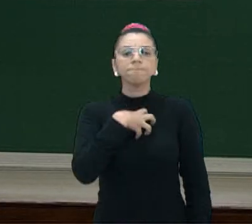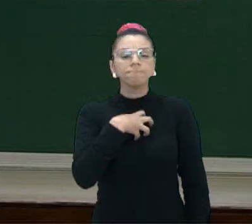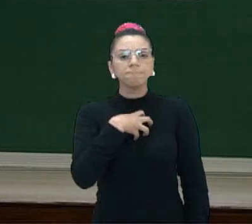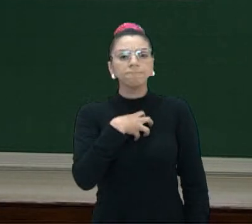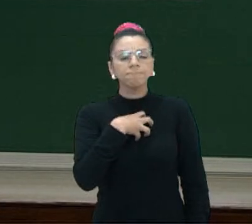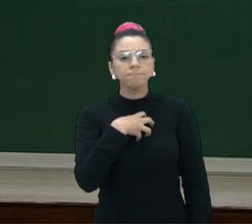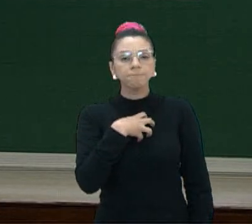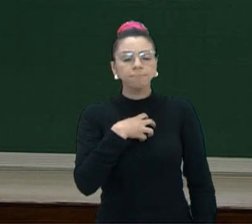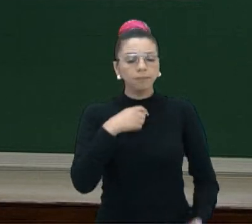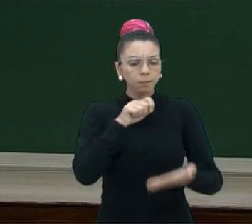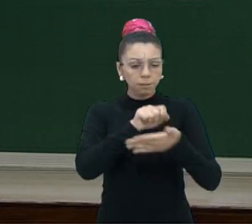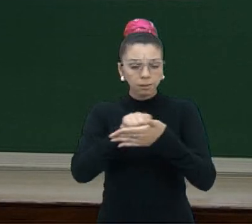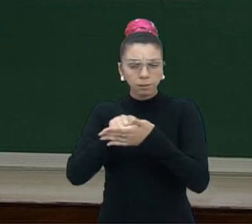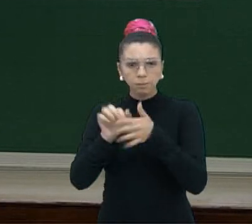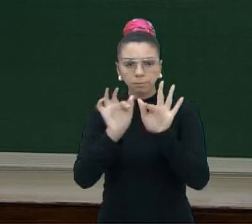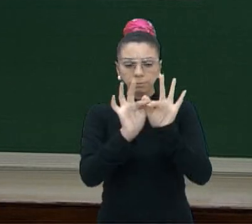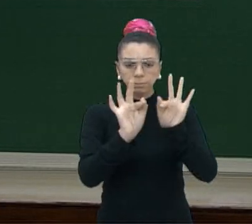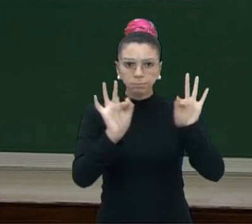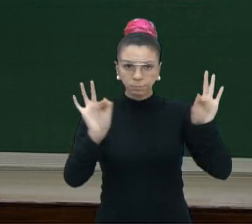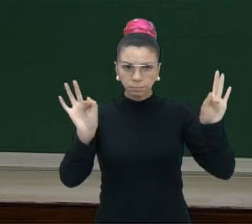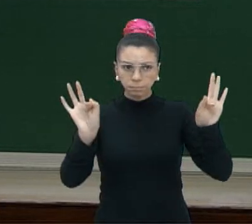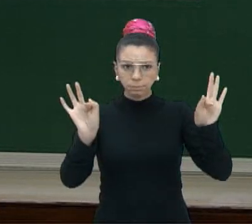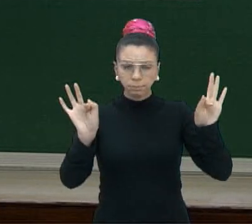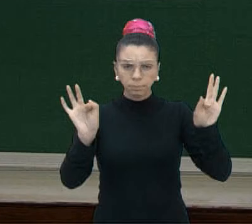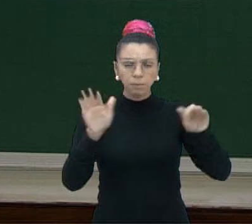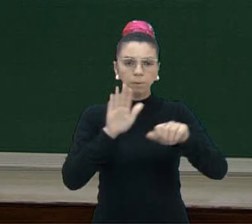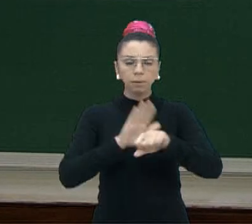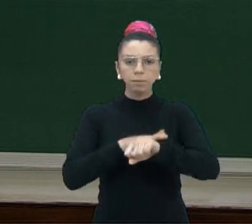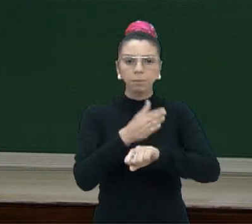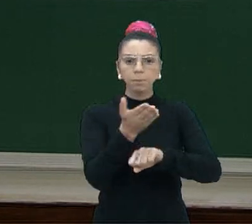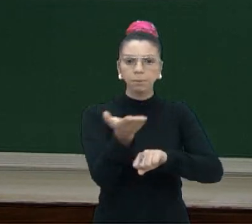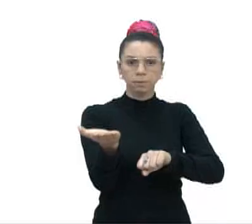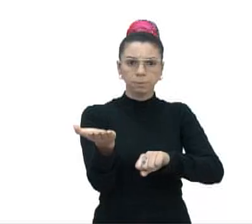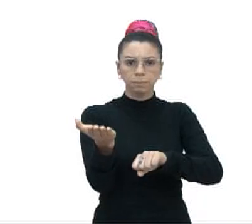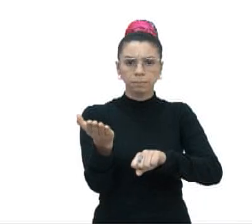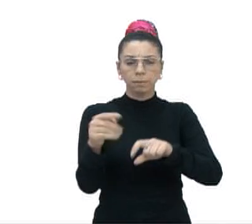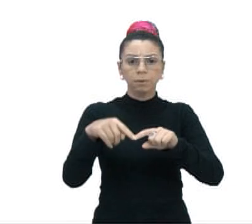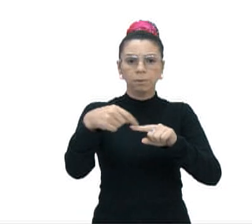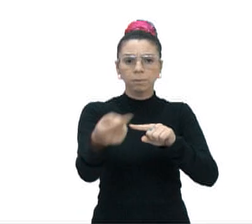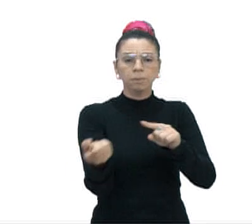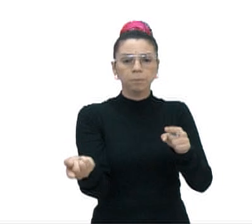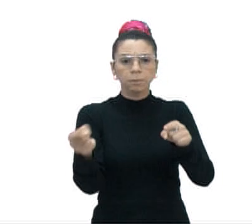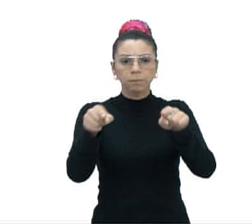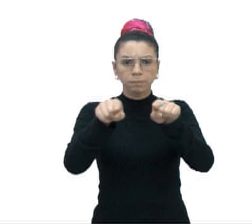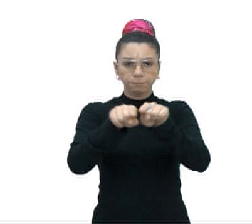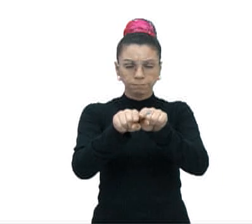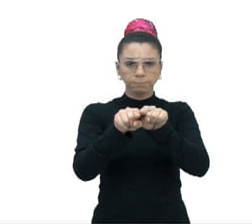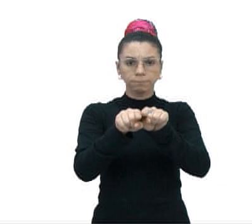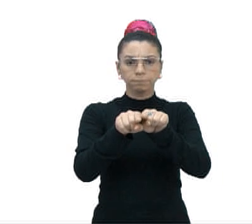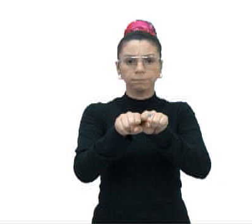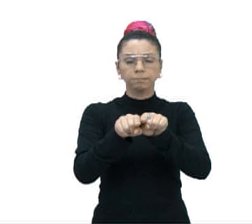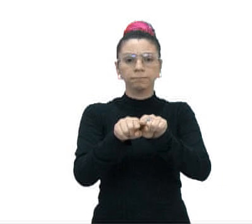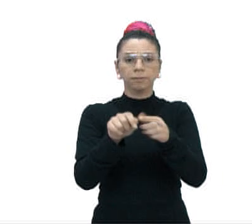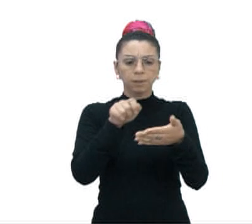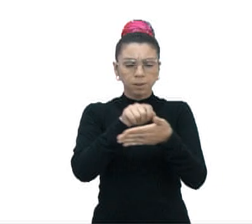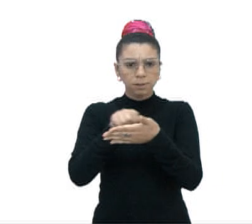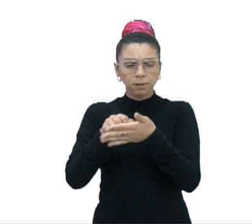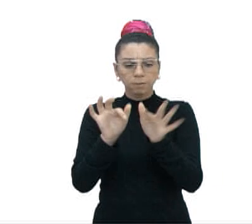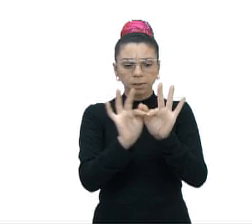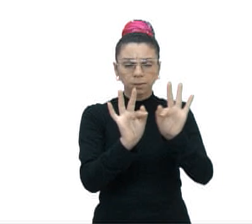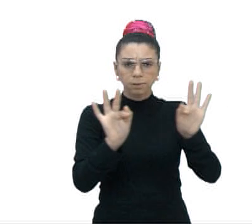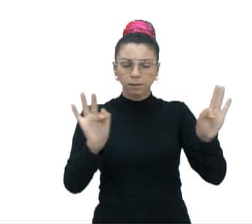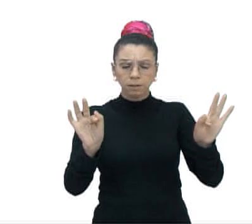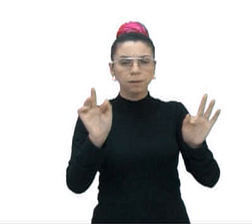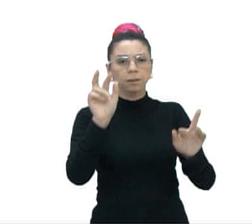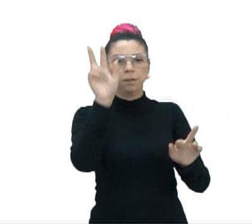você e escreva uma legenda para ela. Vou dar um tempo para você fazer isso e eu volto para a gente continuar escrevendo legendas